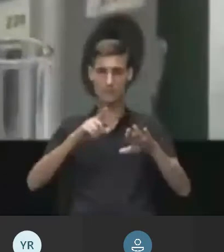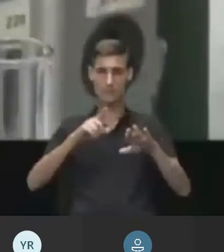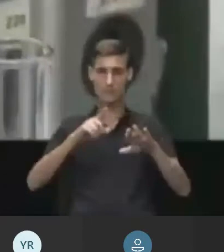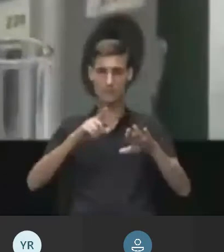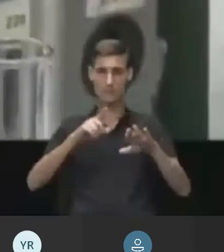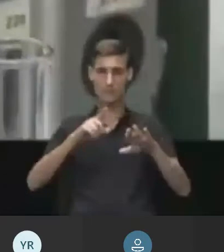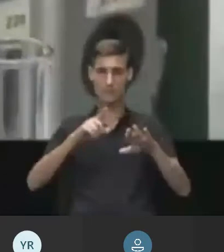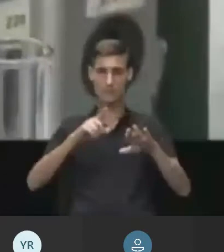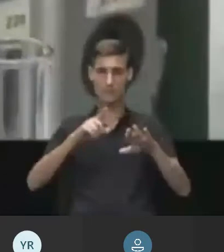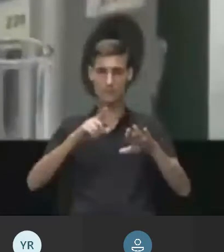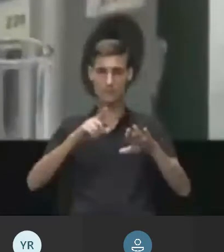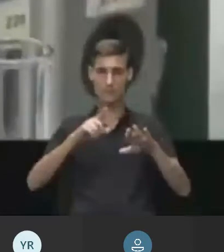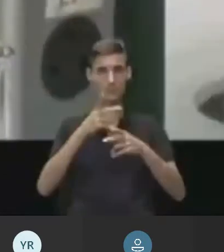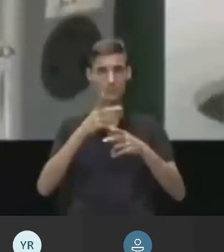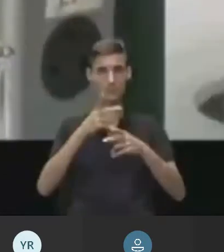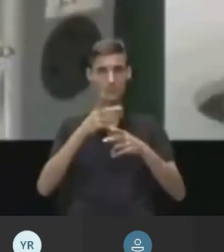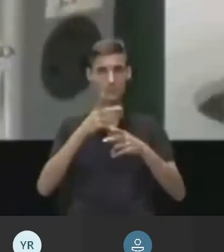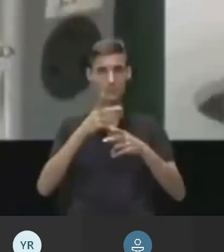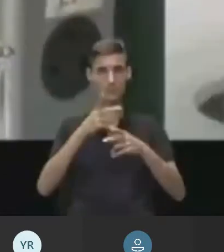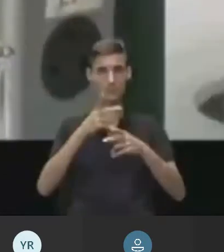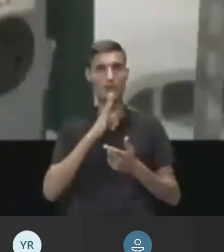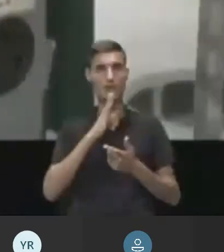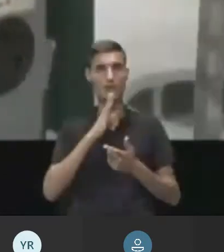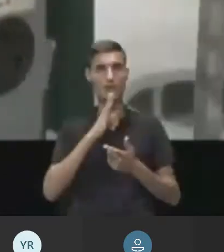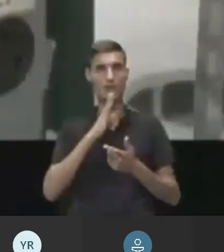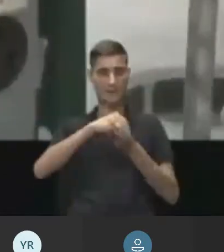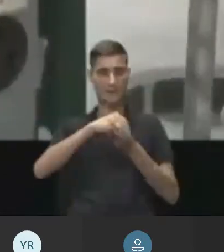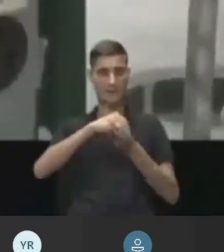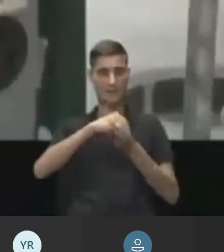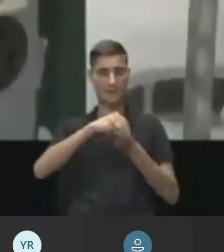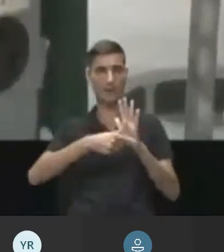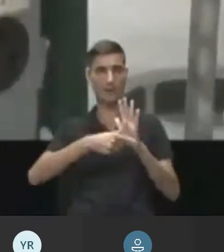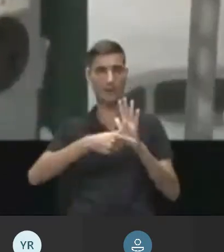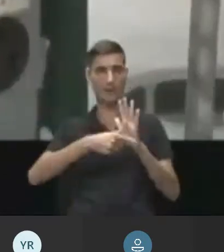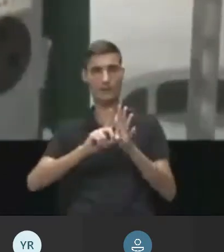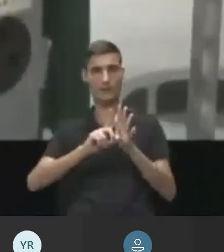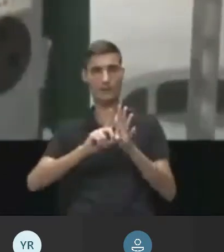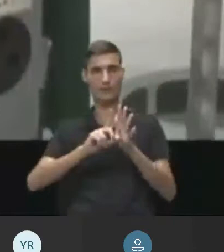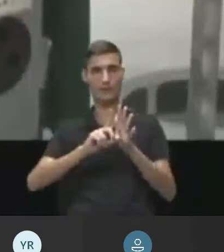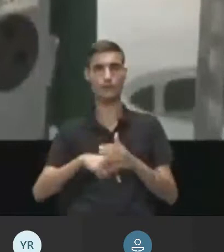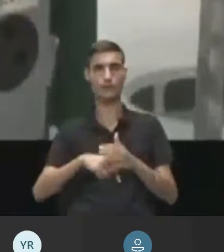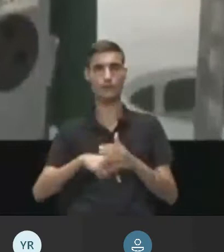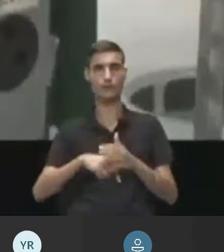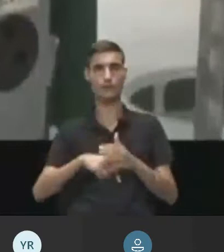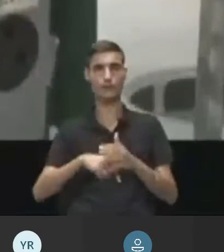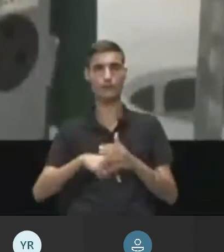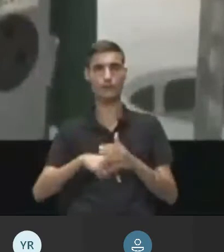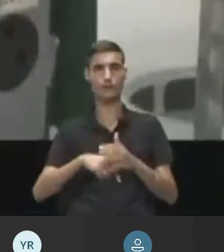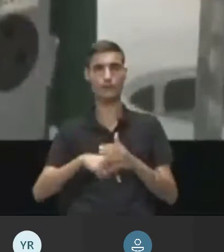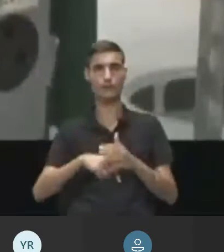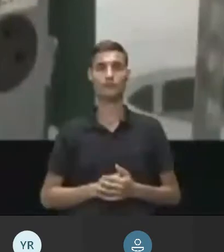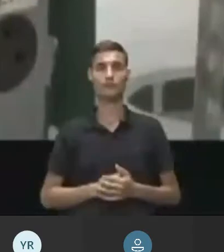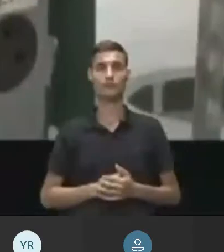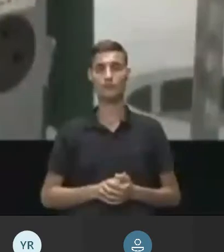dessa prática, né? Separar alguma substância, separar ou isolar algumas substâncias, certo?